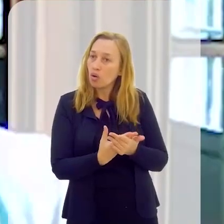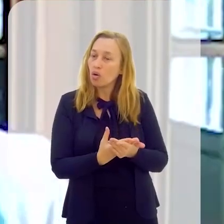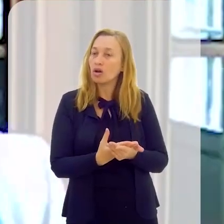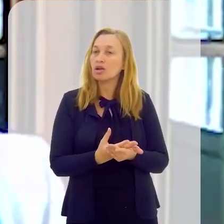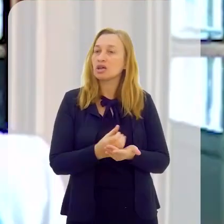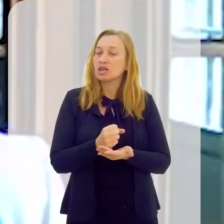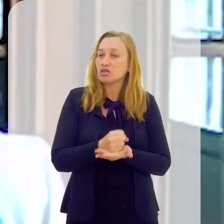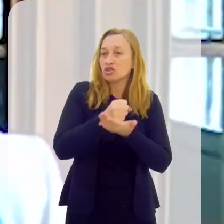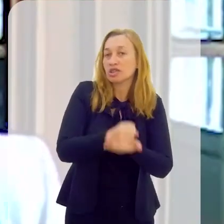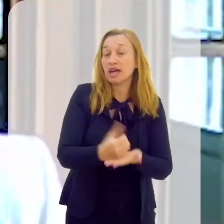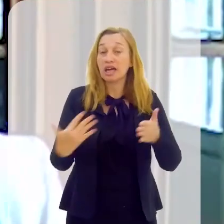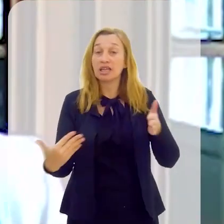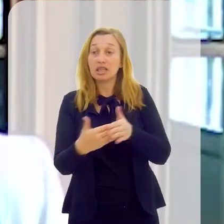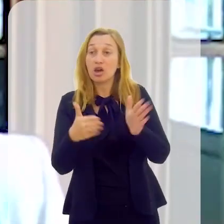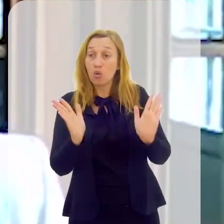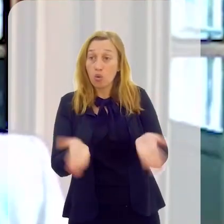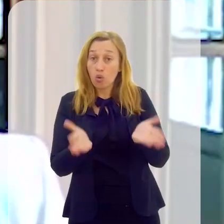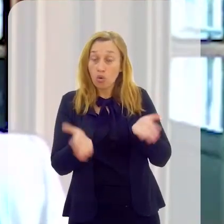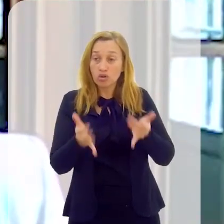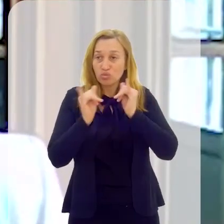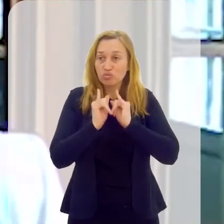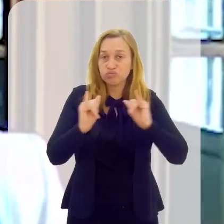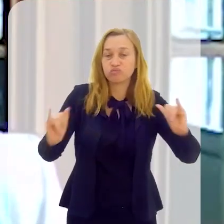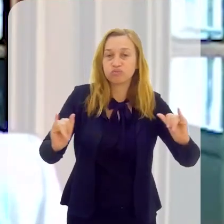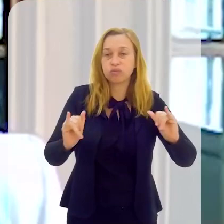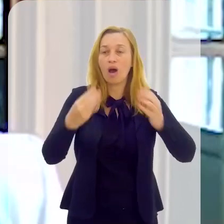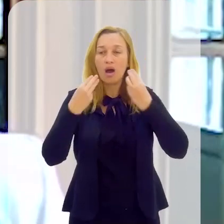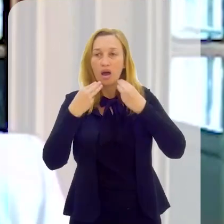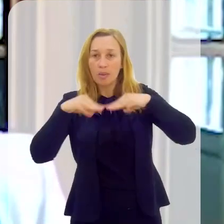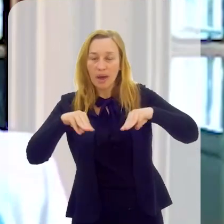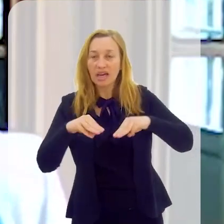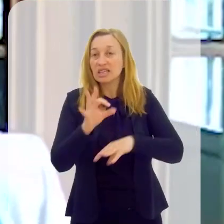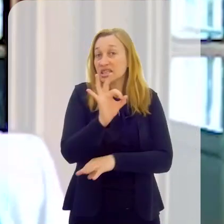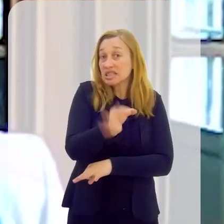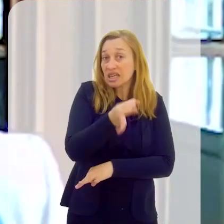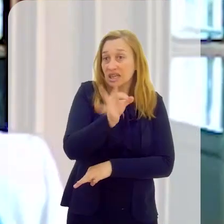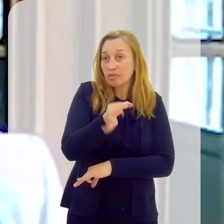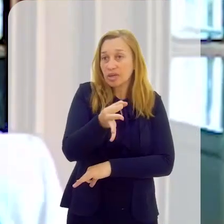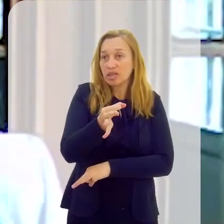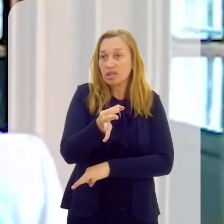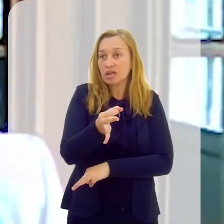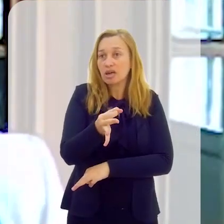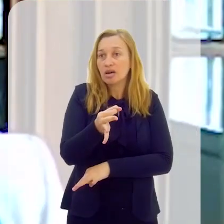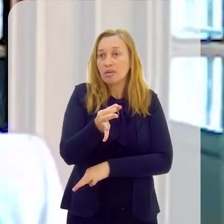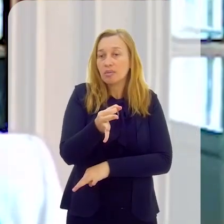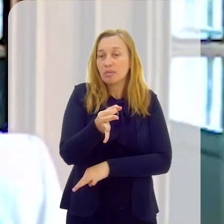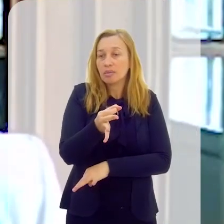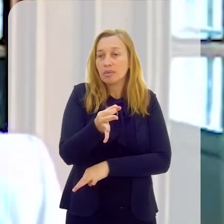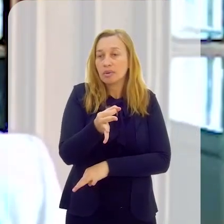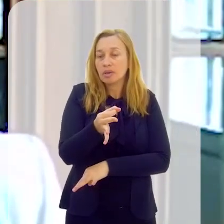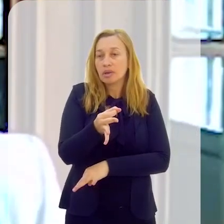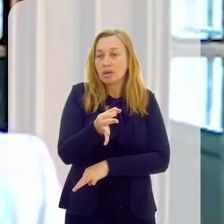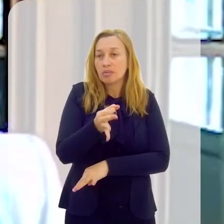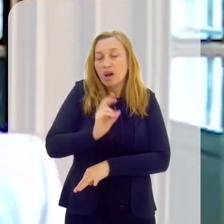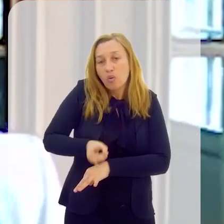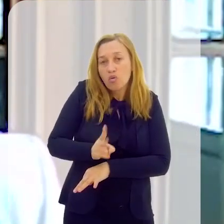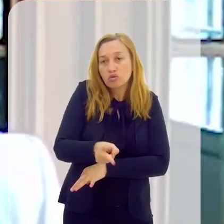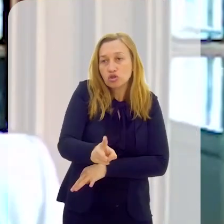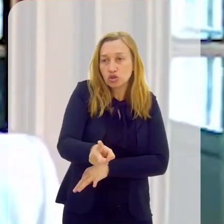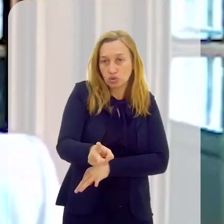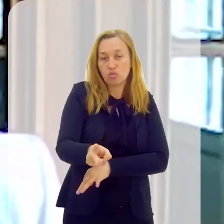mantém, inclusive, esse nome até hoje, Escola Superior de Propaganda e Marketing, exatamente para manter